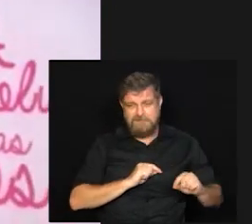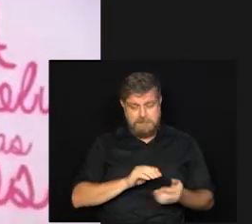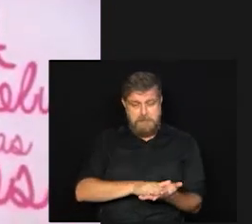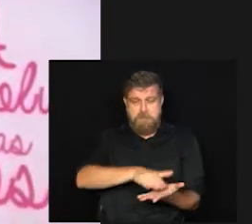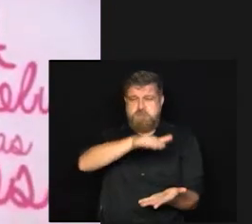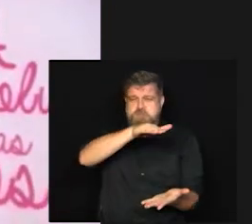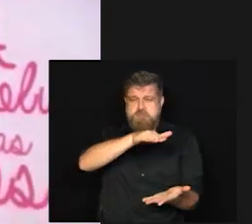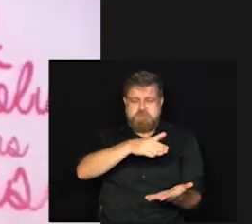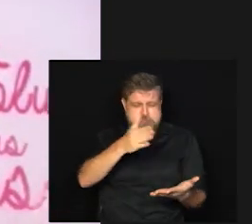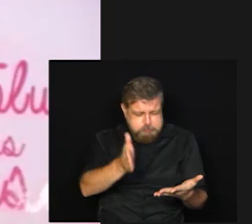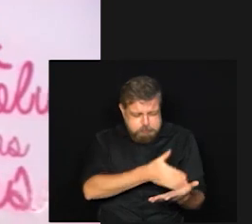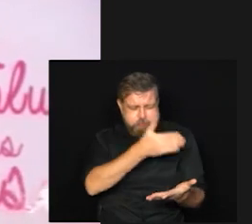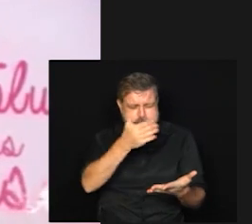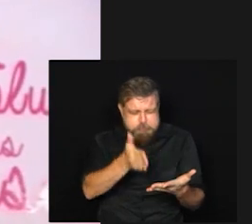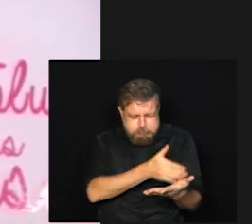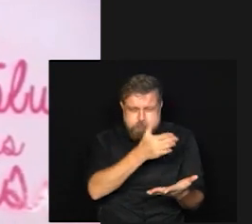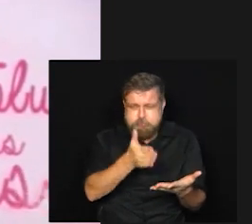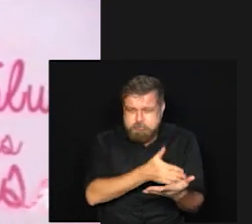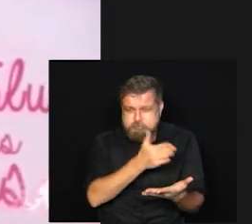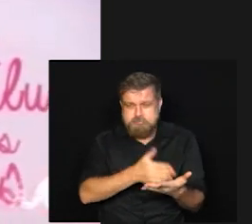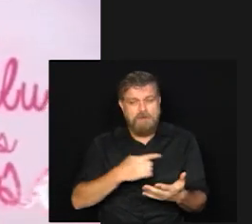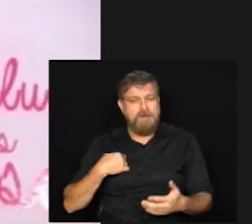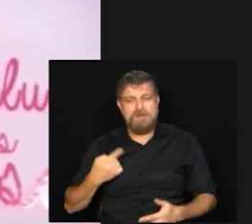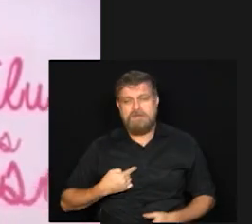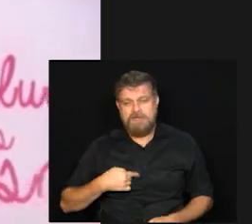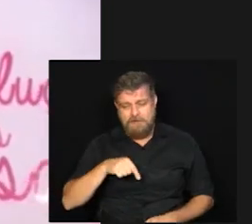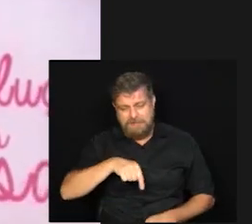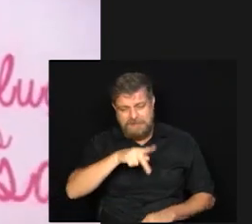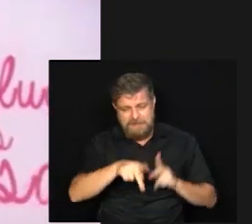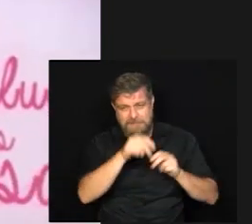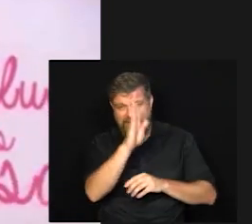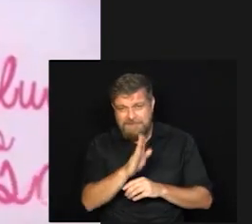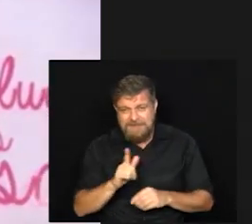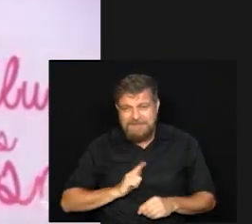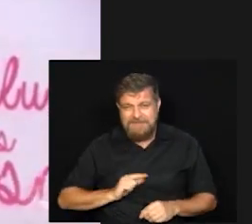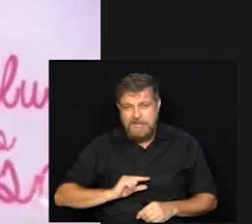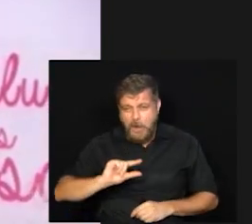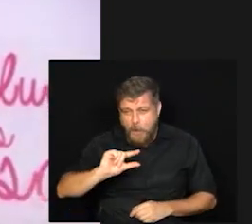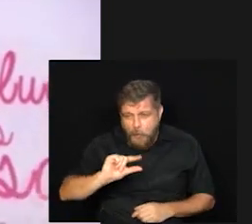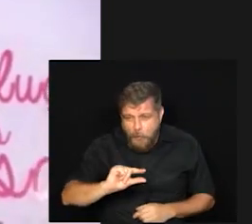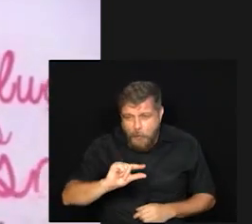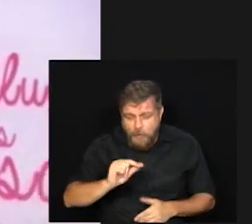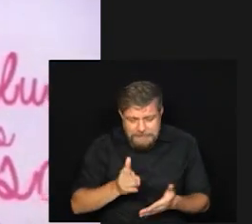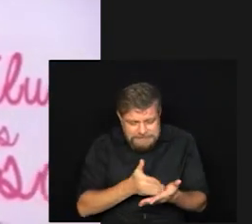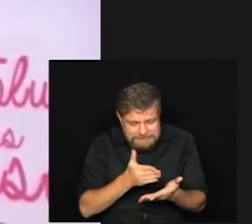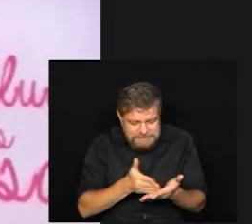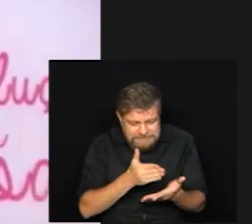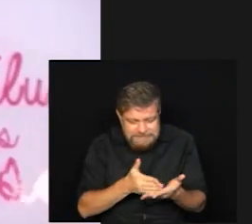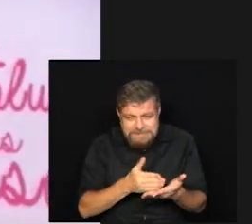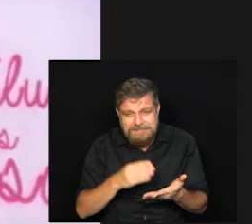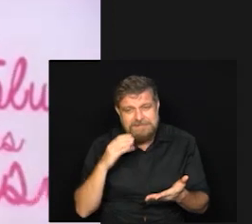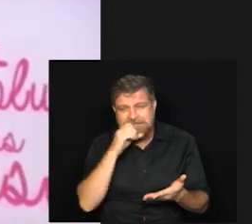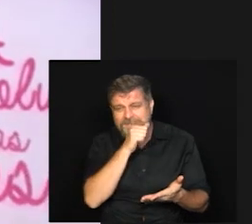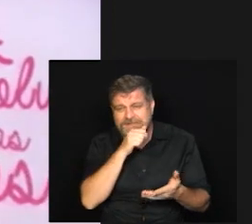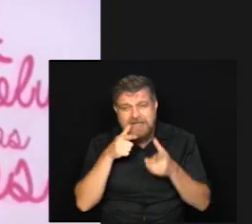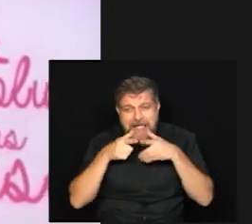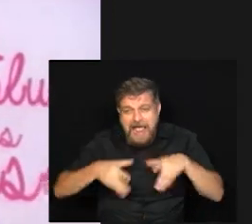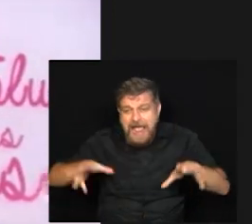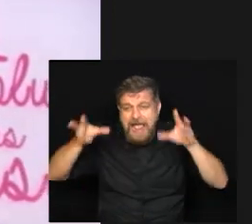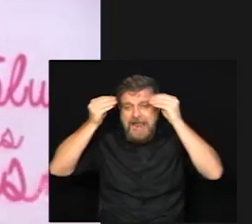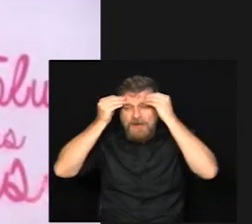o número normal, padrão do Brasil. Então, a gente faz obras menores, a gente utiliza uma linguagem